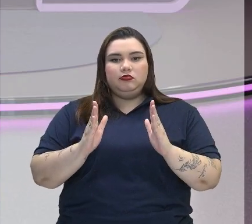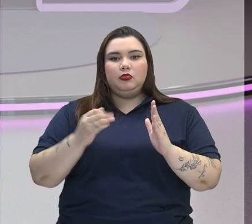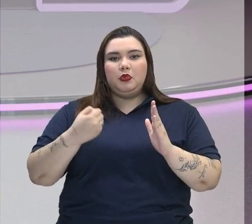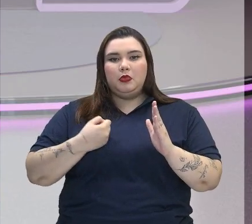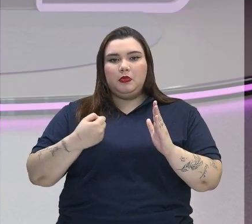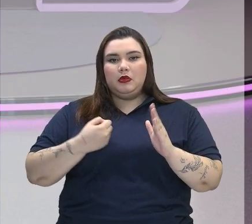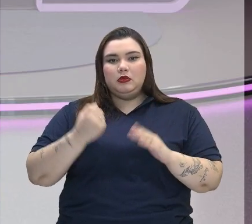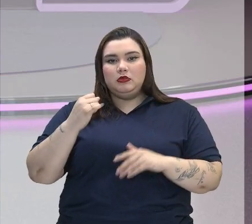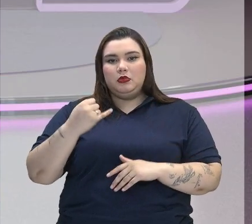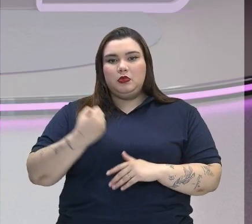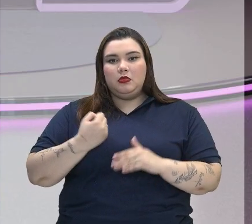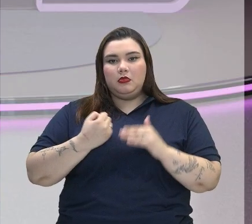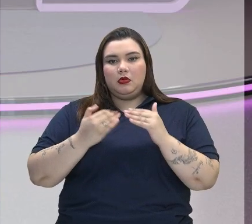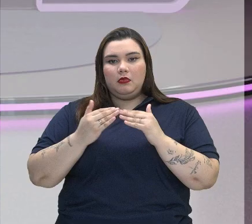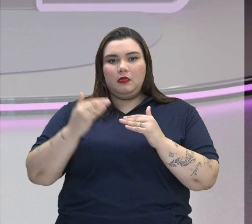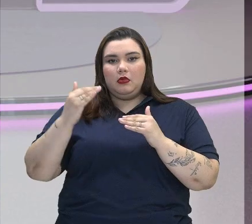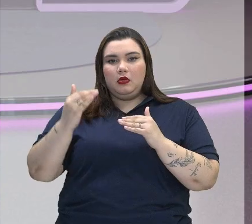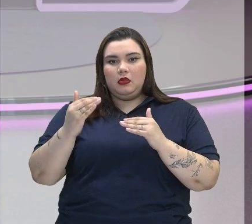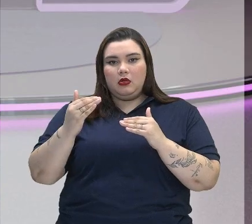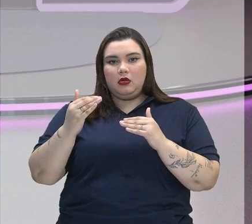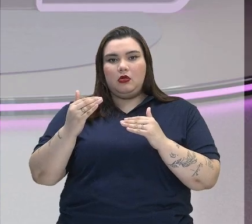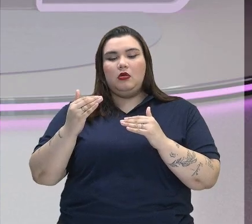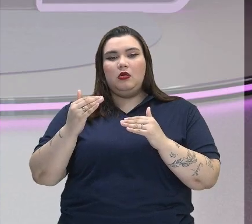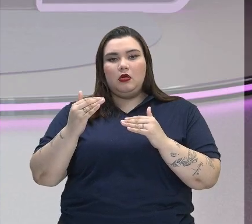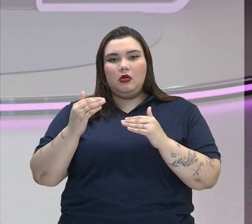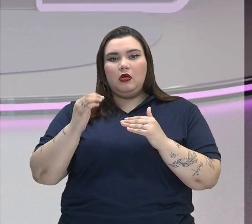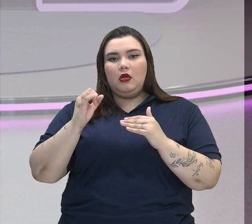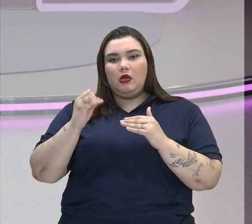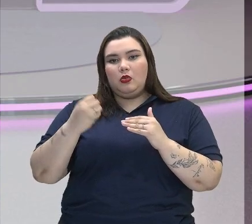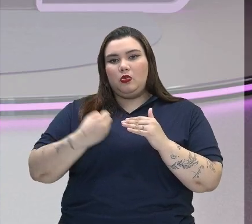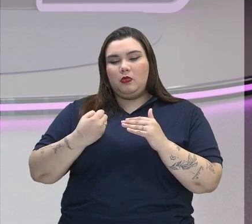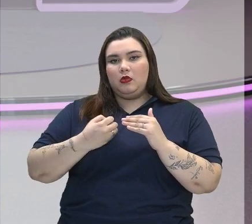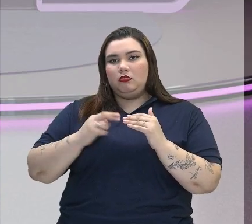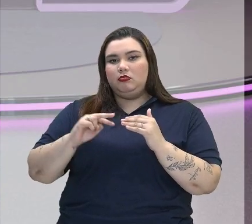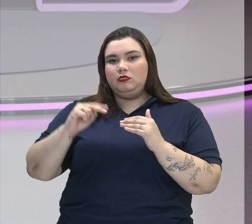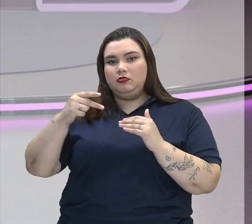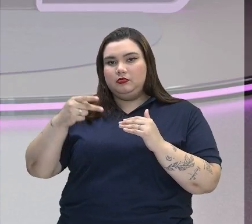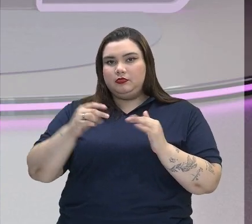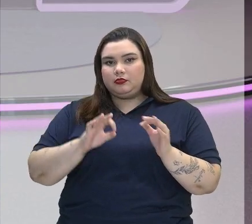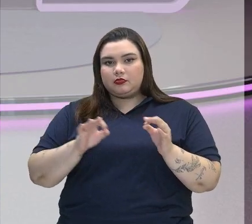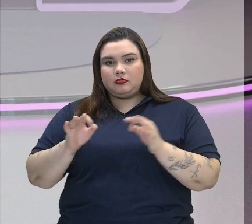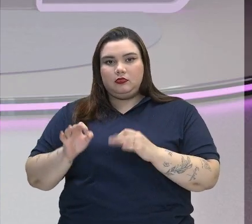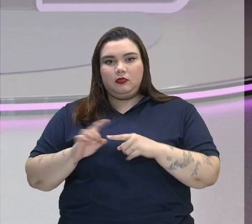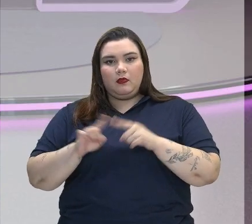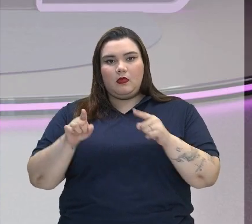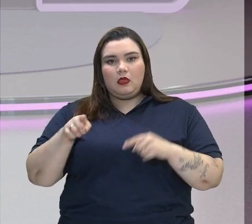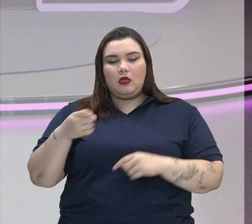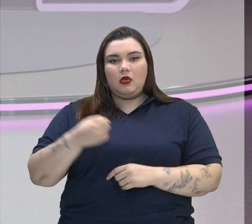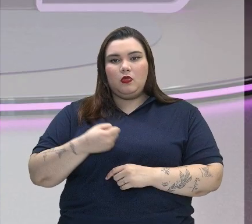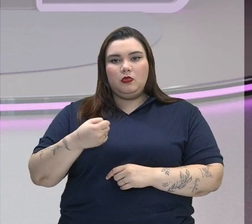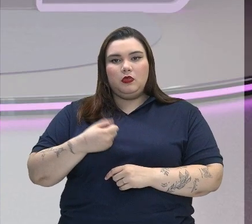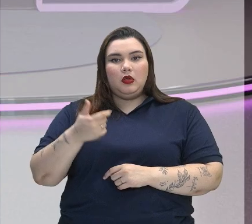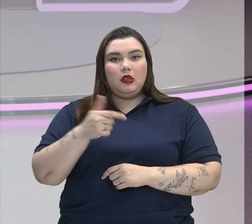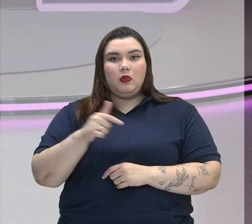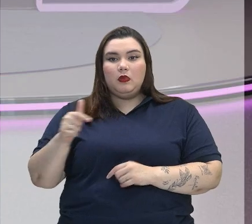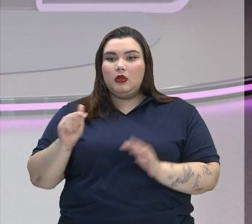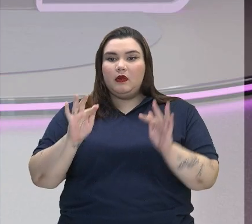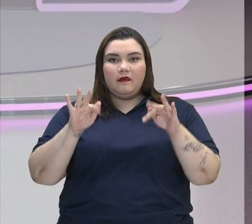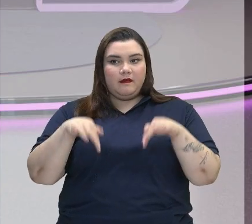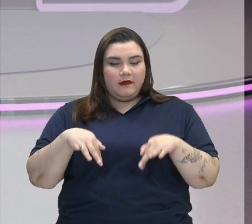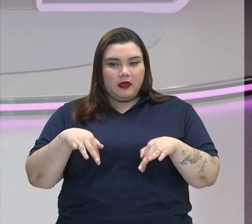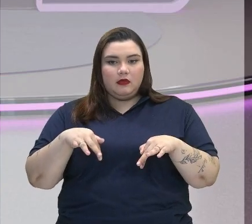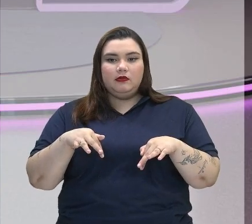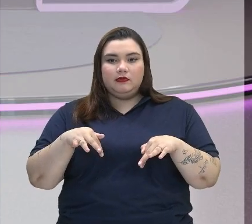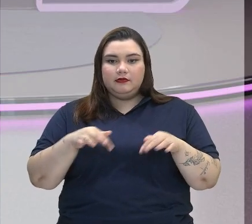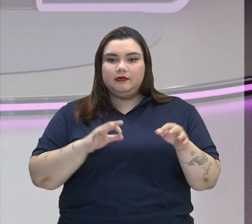Se fosse um número maior ou igual a 5, a gente arredondaria para um número maior. Então, esse número ele é o quê? Ele é um número infinito. Está vendo